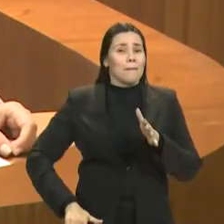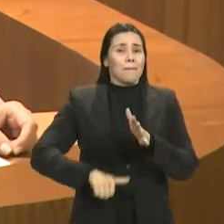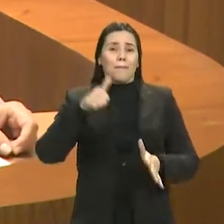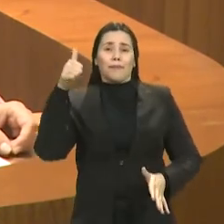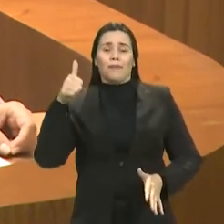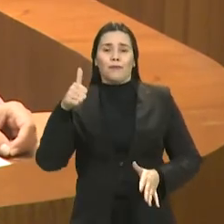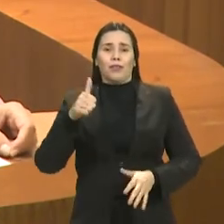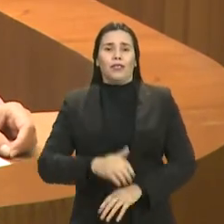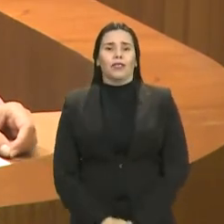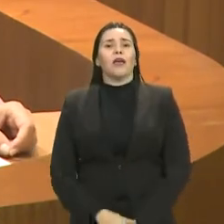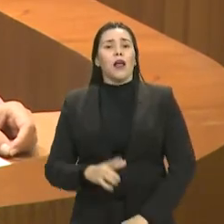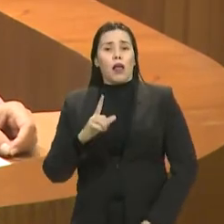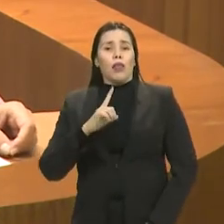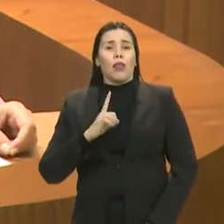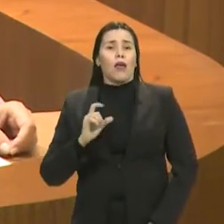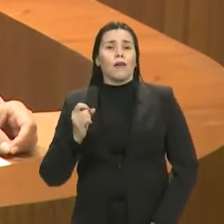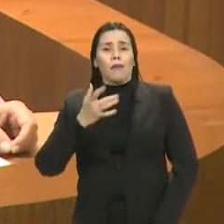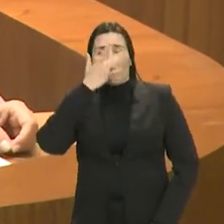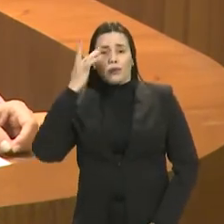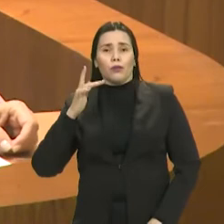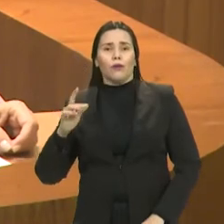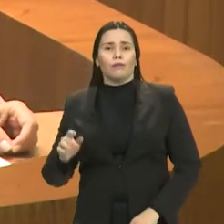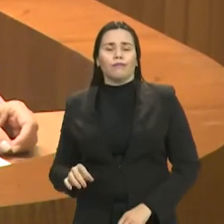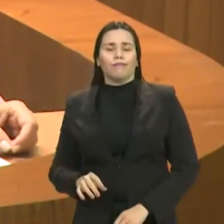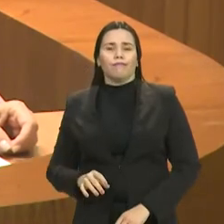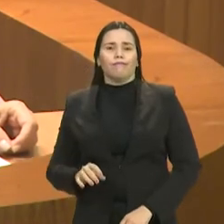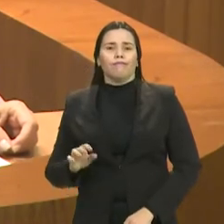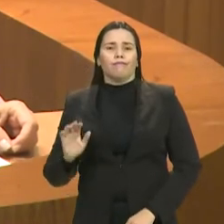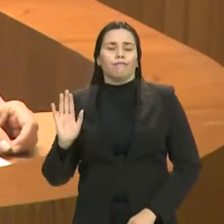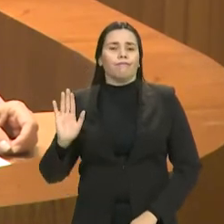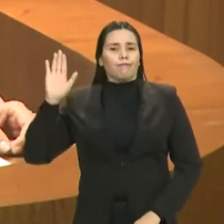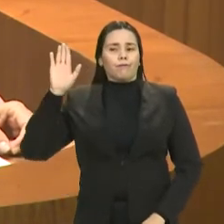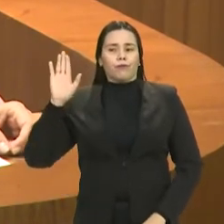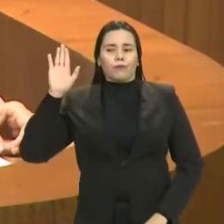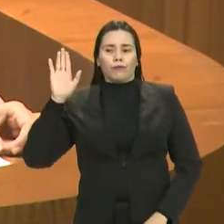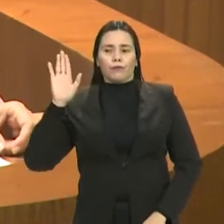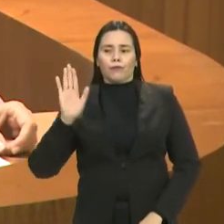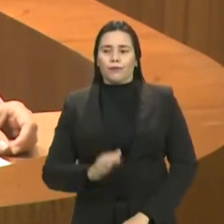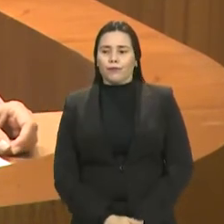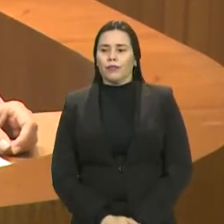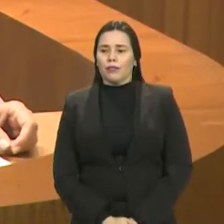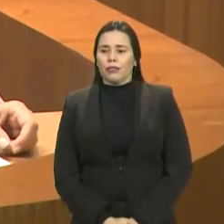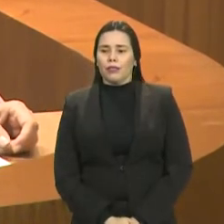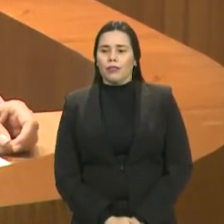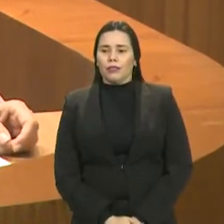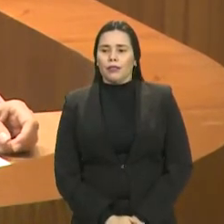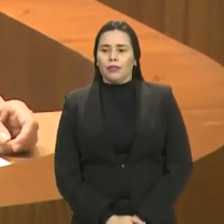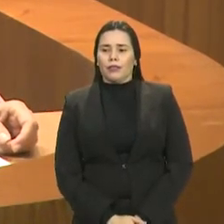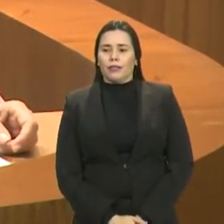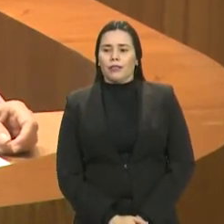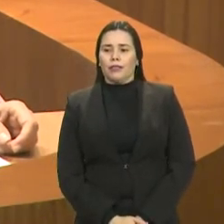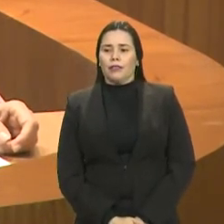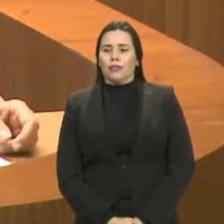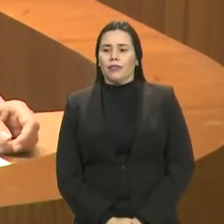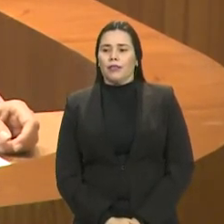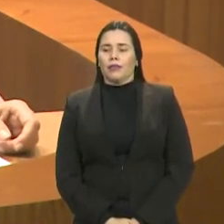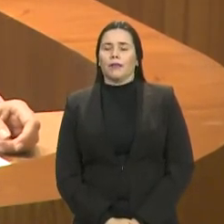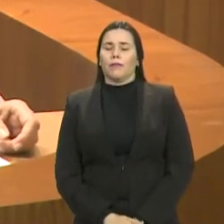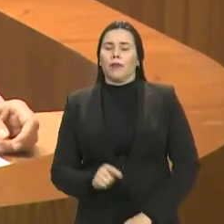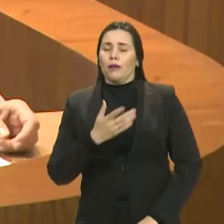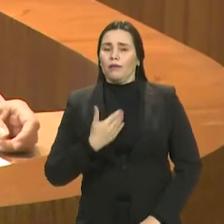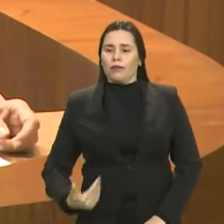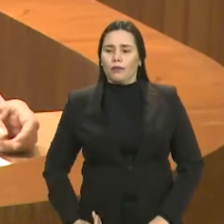e esse candidato será o prefeito Laércio Bonfim um candidato que está